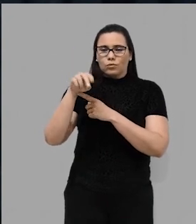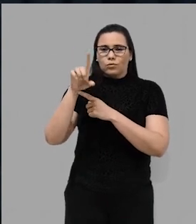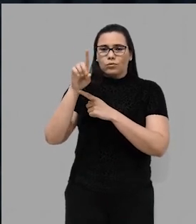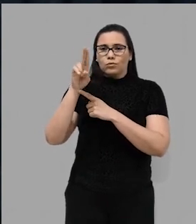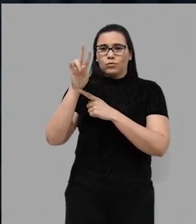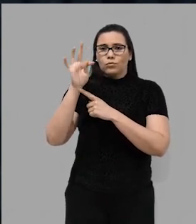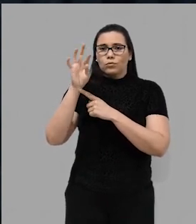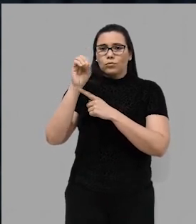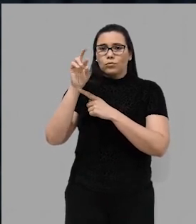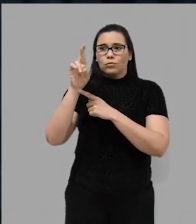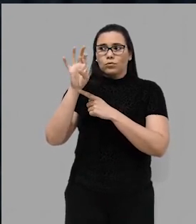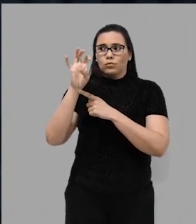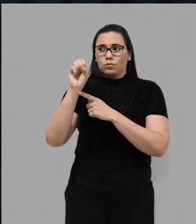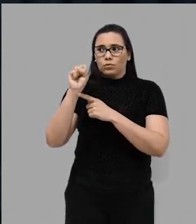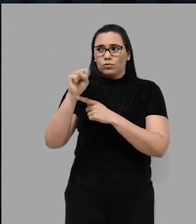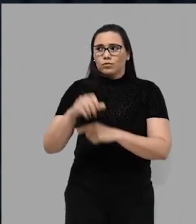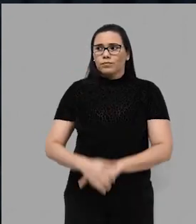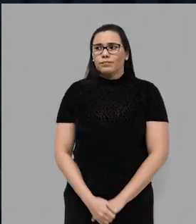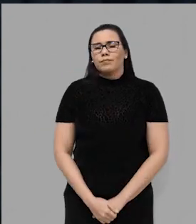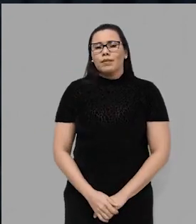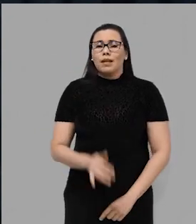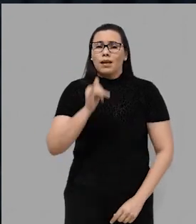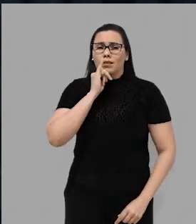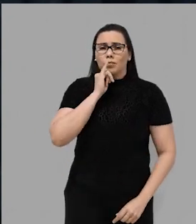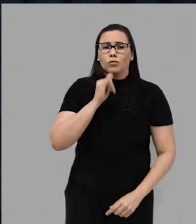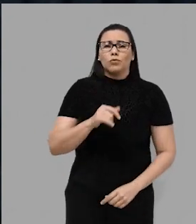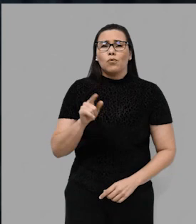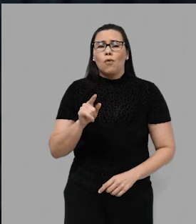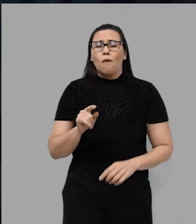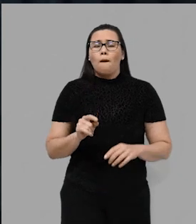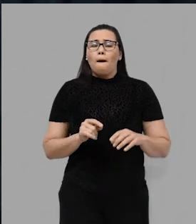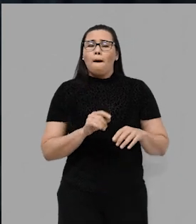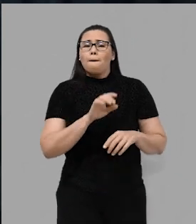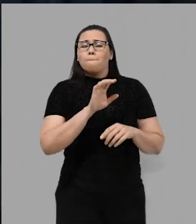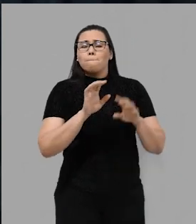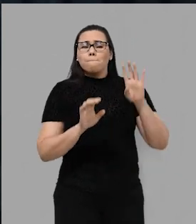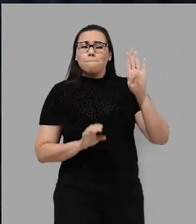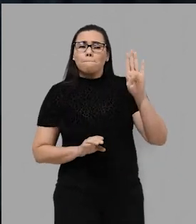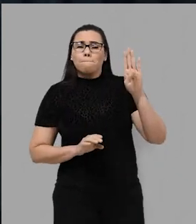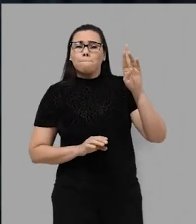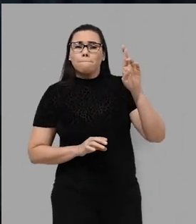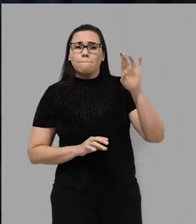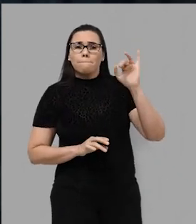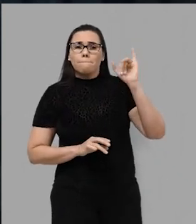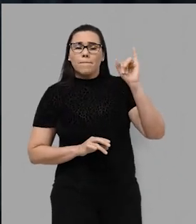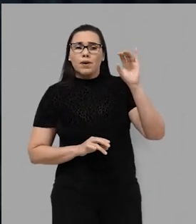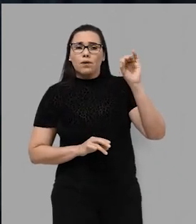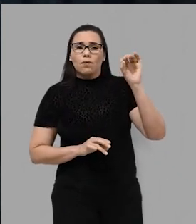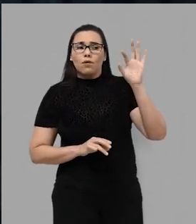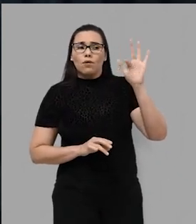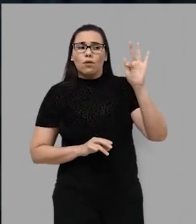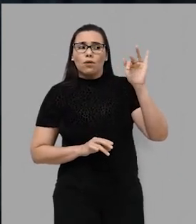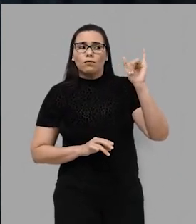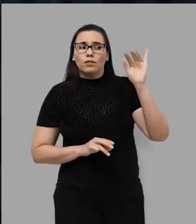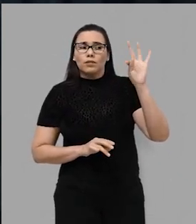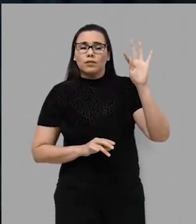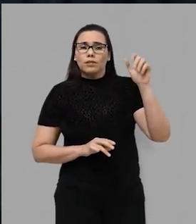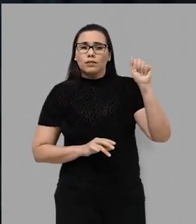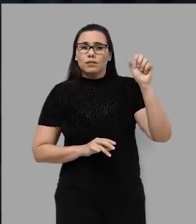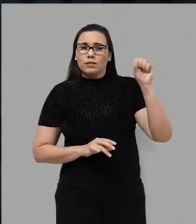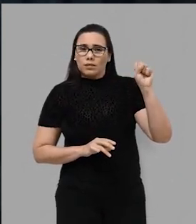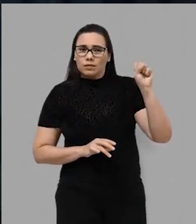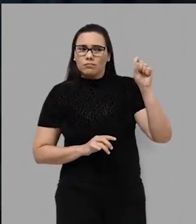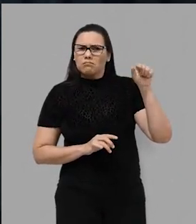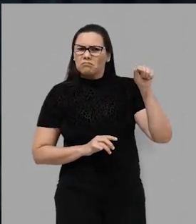por exemplo, aqui nesse indivíduo. Por quê? Porque é uma característica que surgiu logo depois desse ancestral comum, porque o tempo